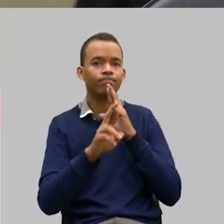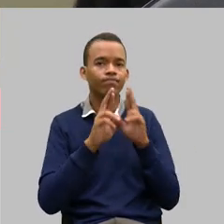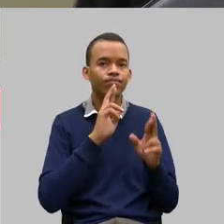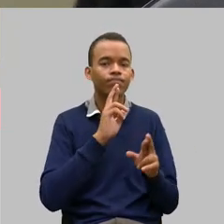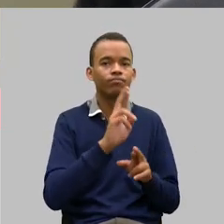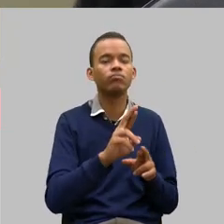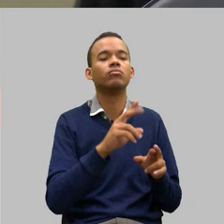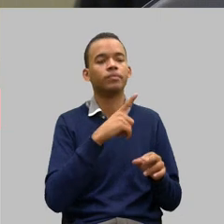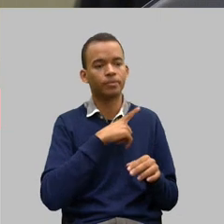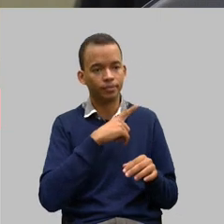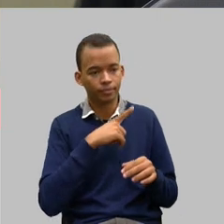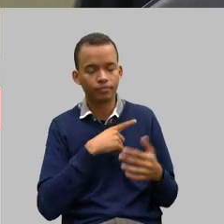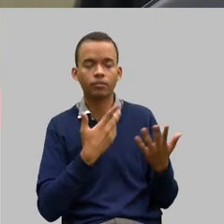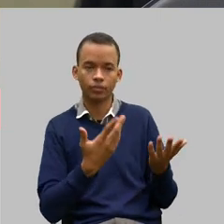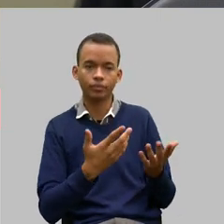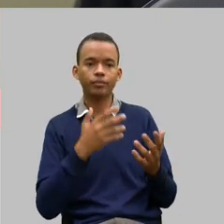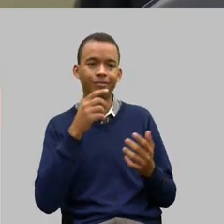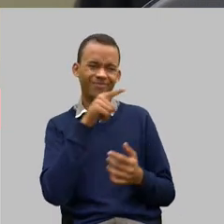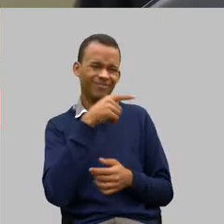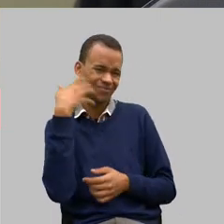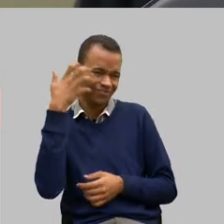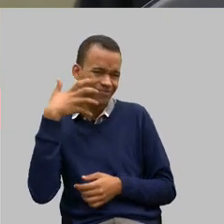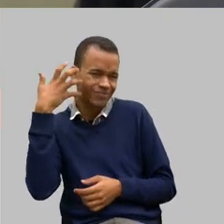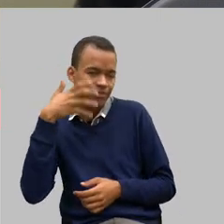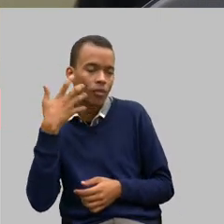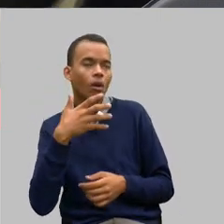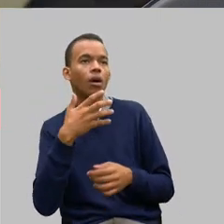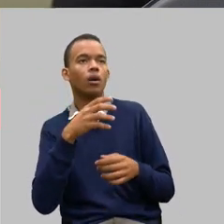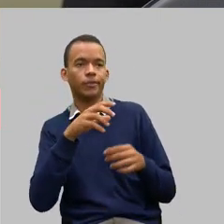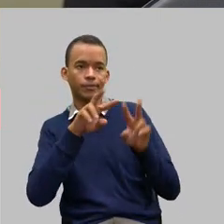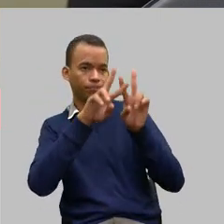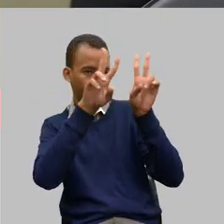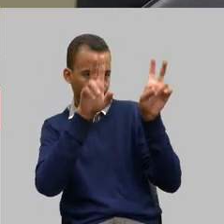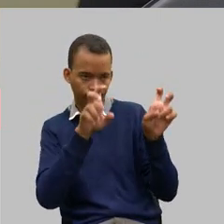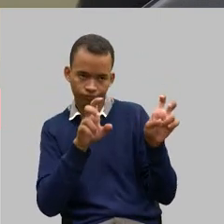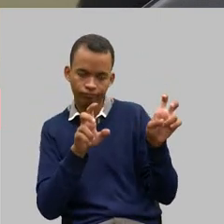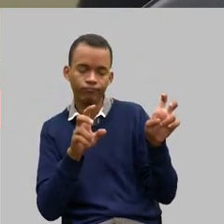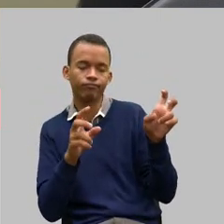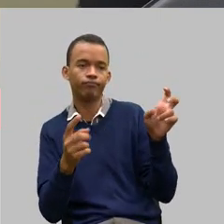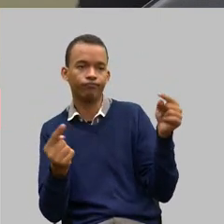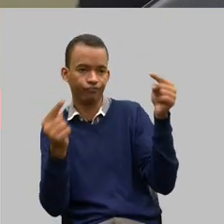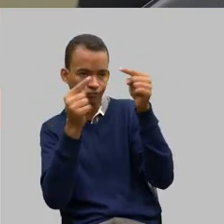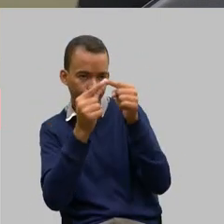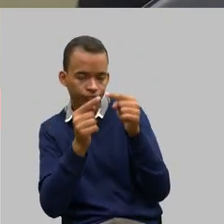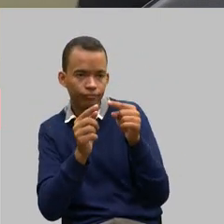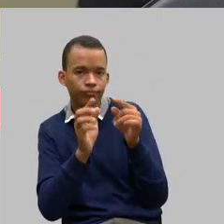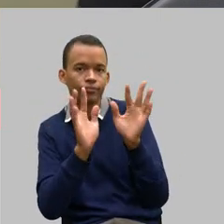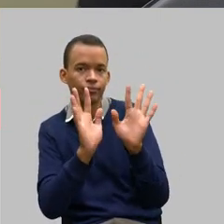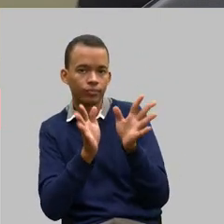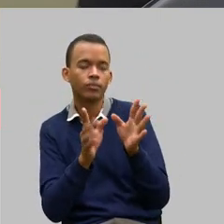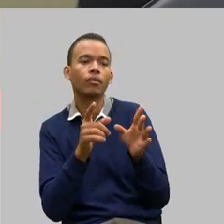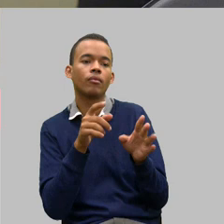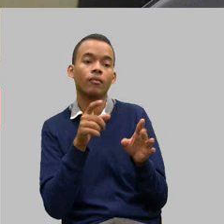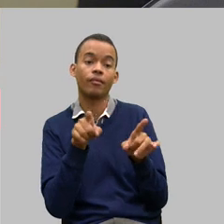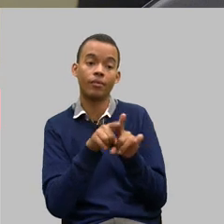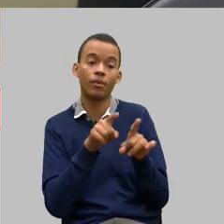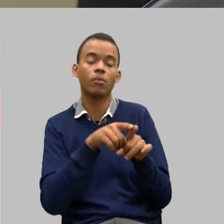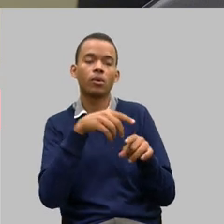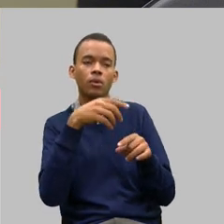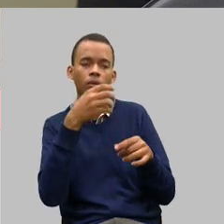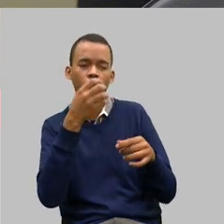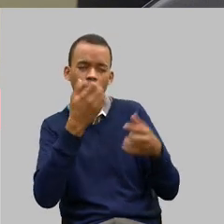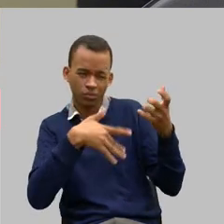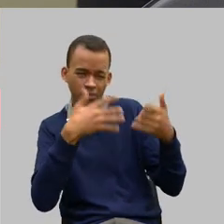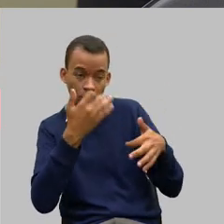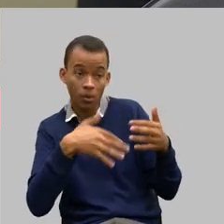já eh nos já abordou e já eh eh nos orientou sobre algumas respostas mas é